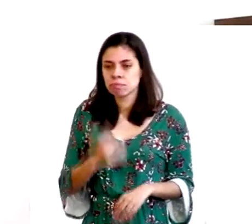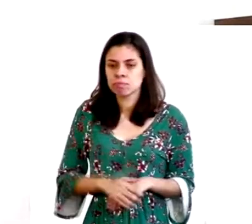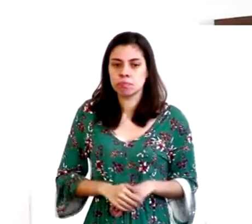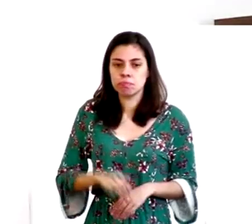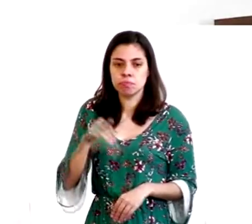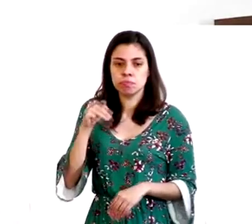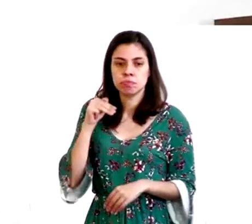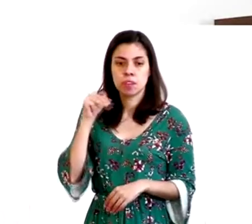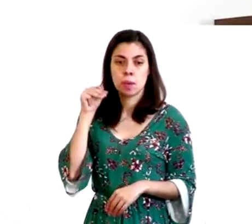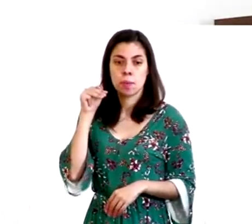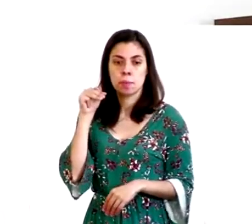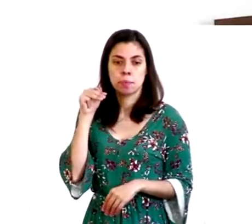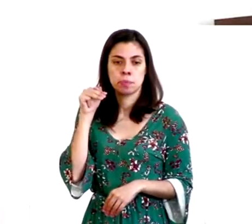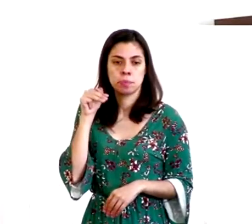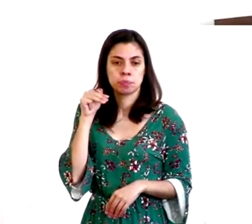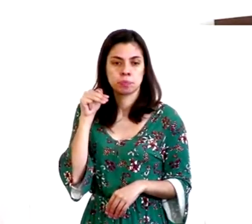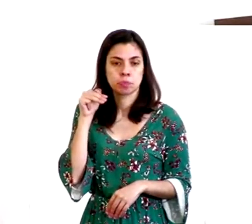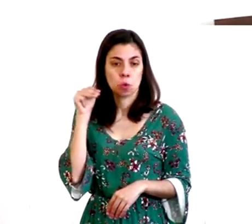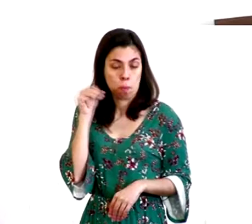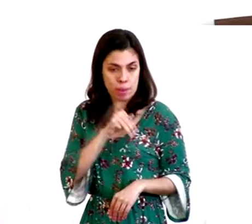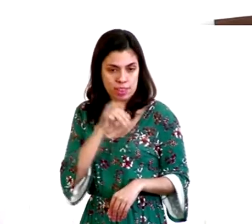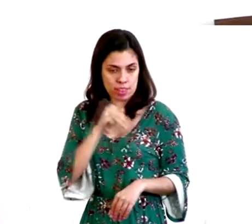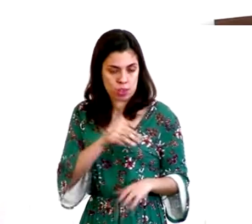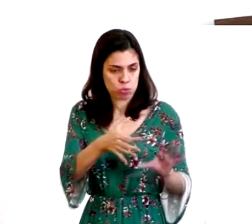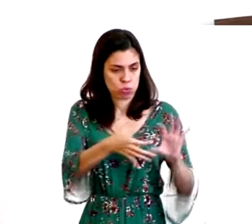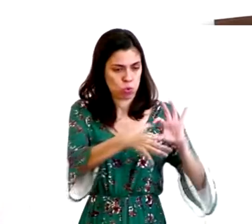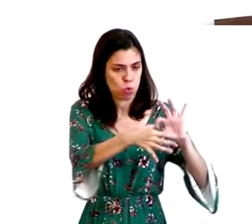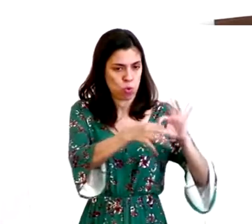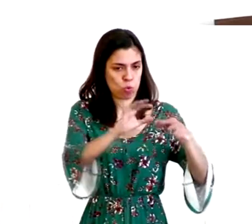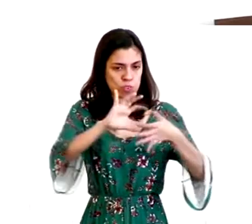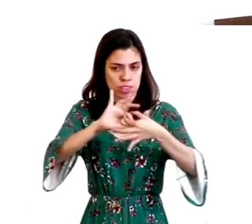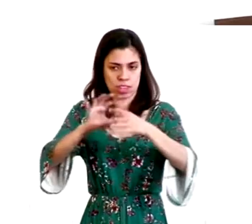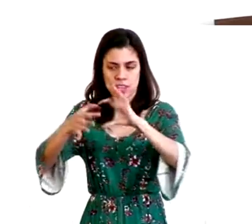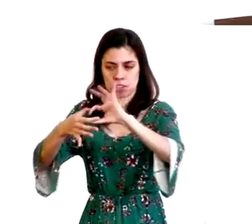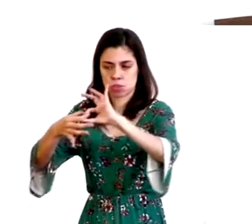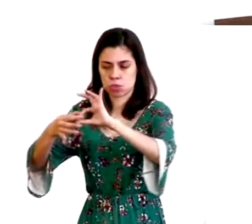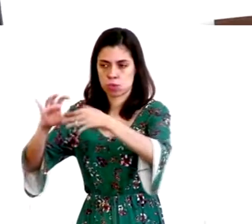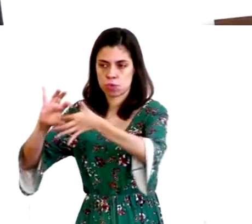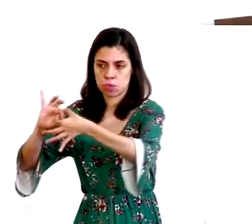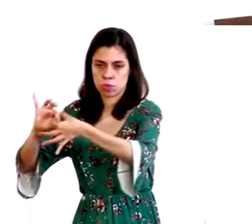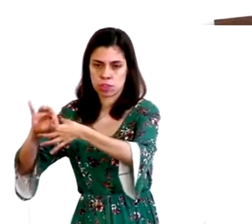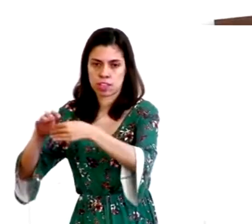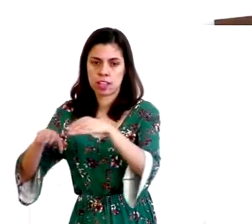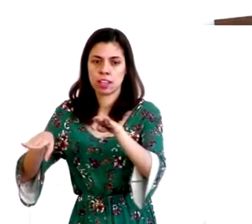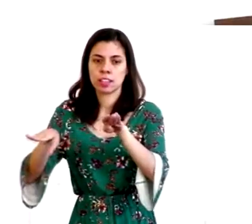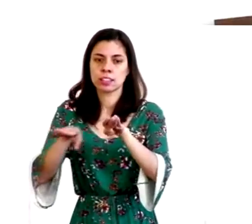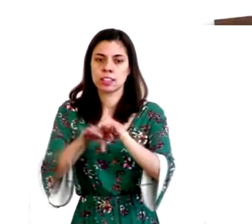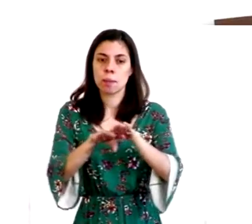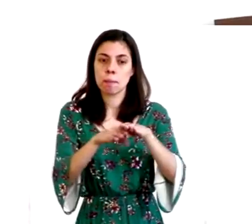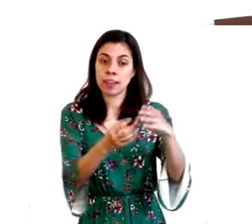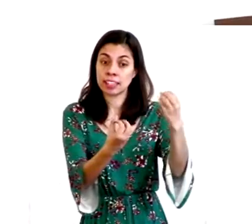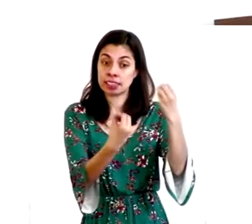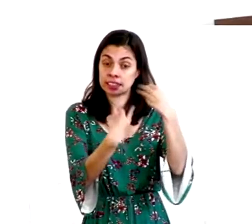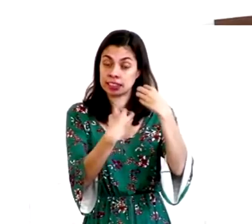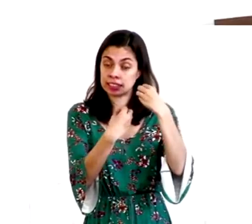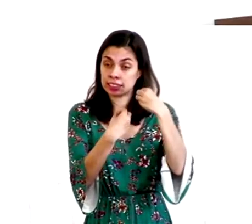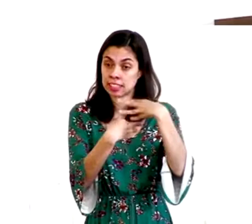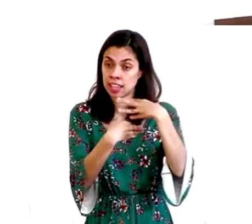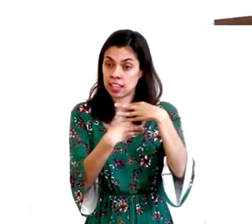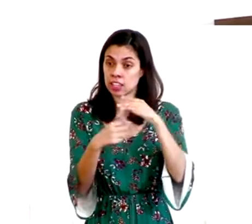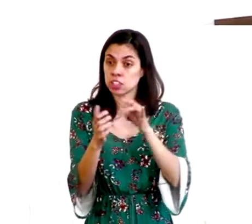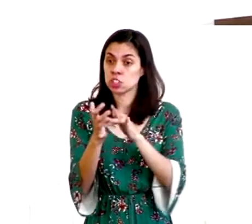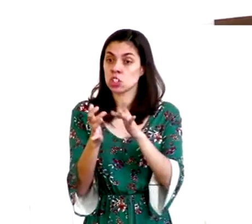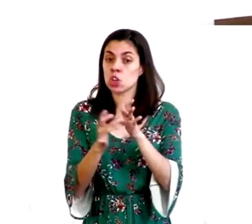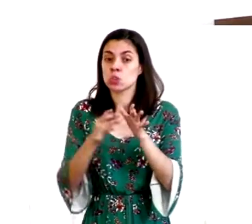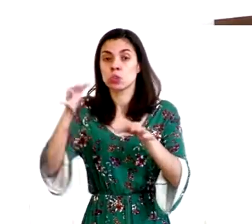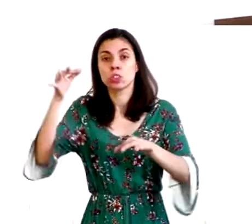ser humano sobre a face da terra está atrelado ao conhecimento de Cristo. Aqueles que ele conhece, como